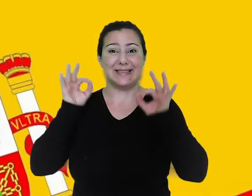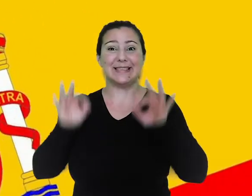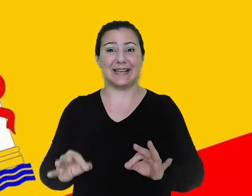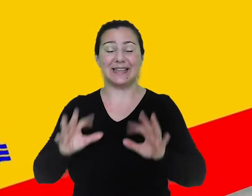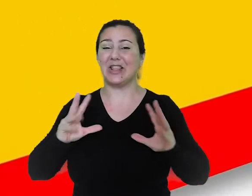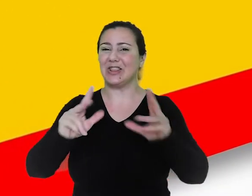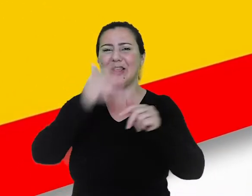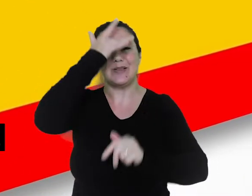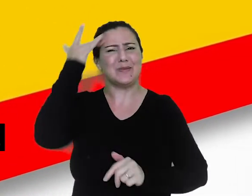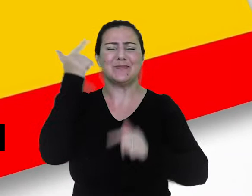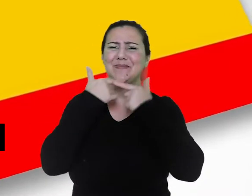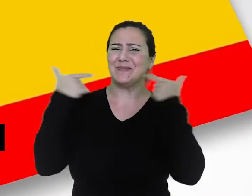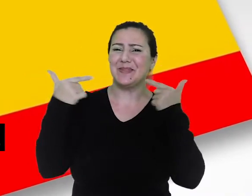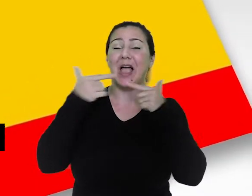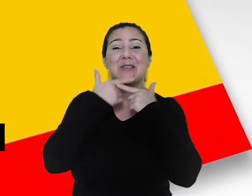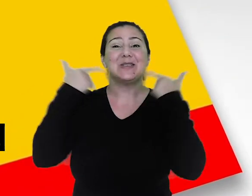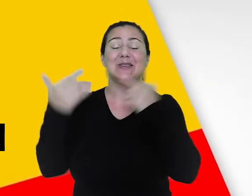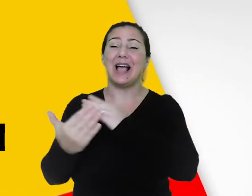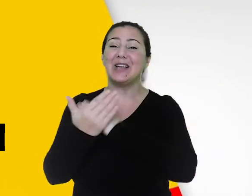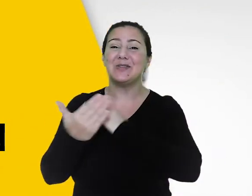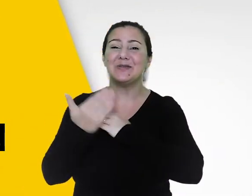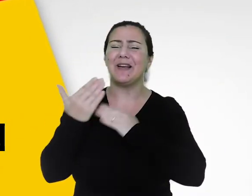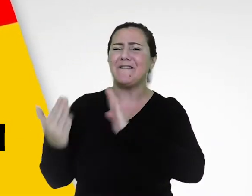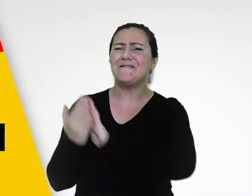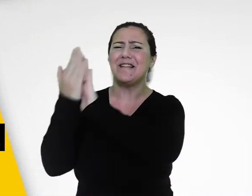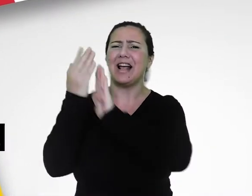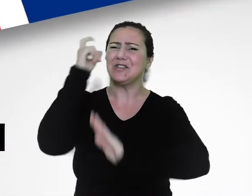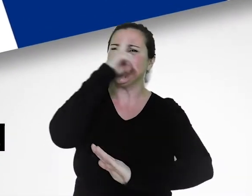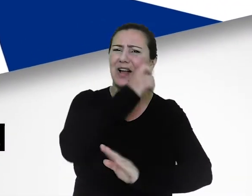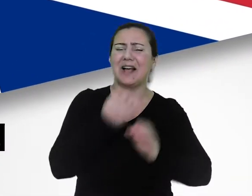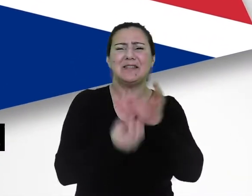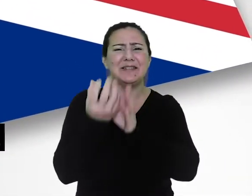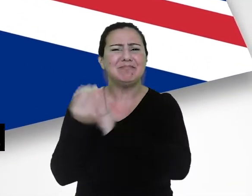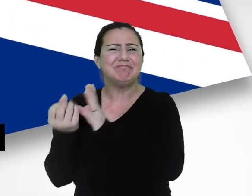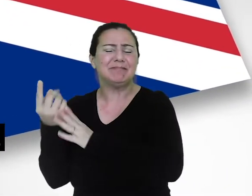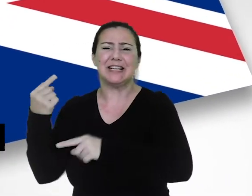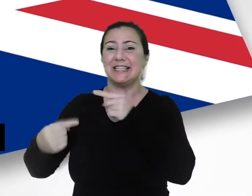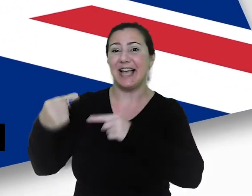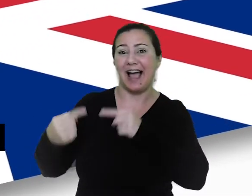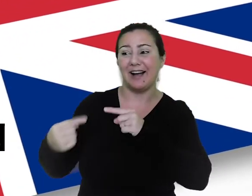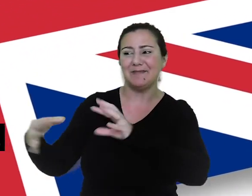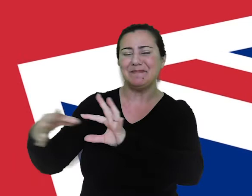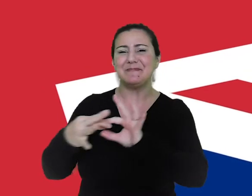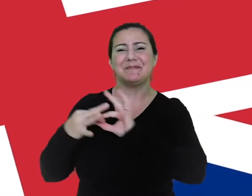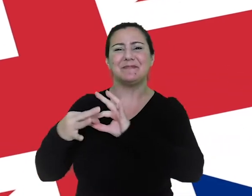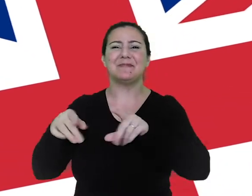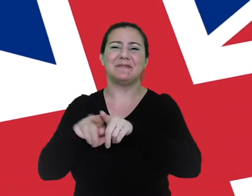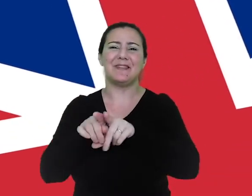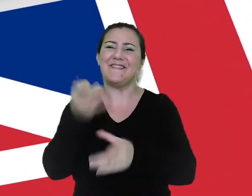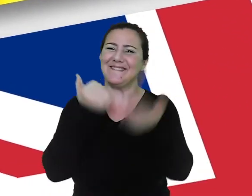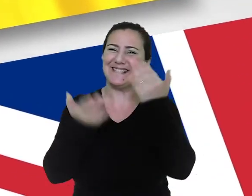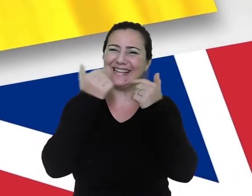frente de todo mundo sombria lá ser vista nos ajuda a frontaria dificuldades a criar de a luz vínculos